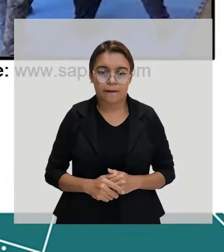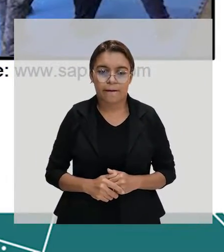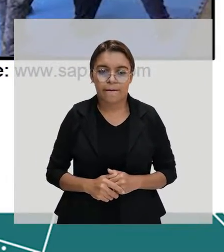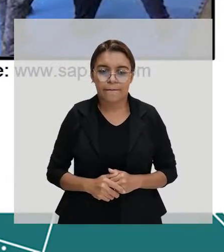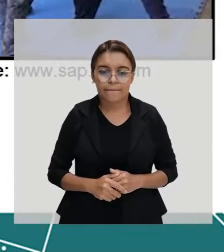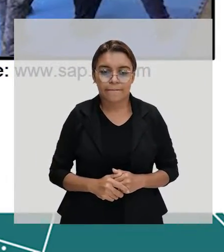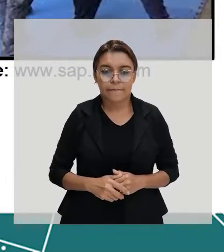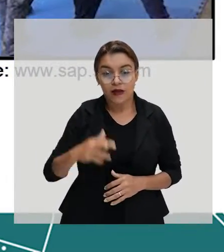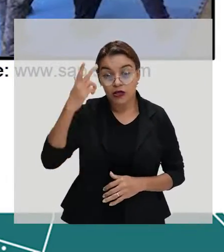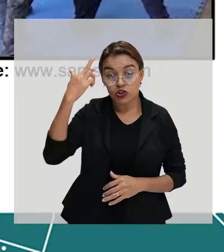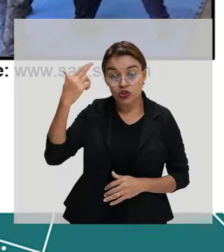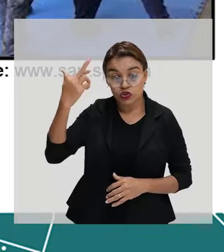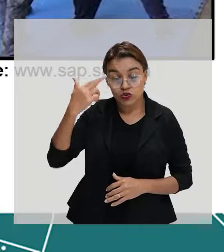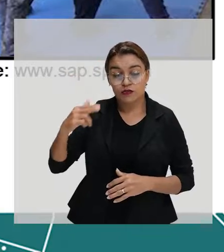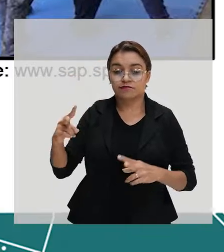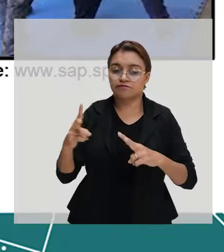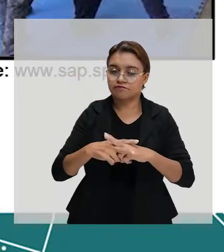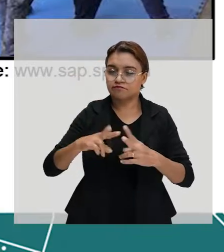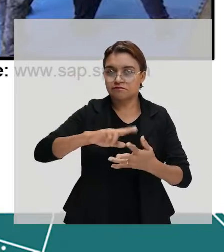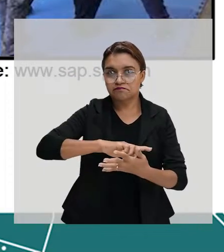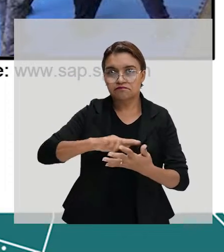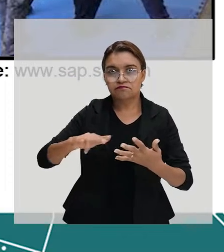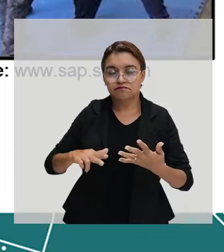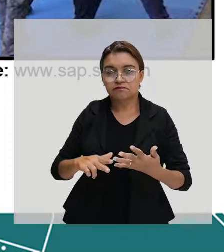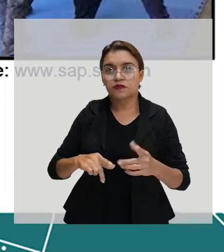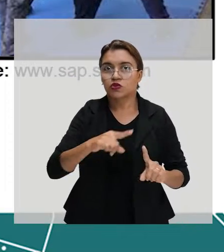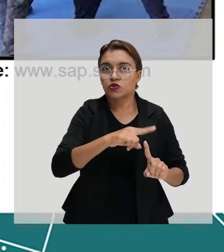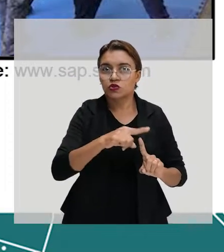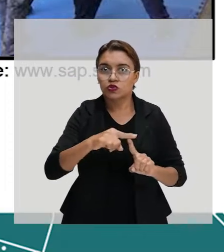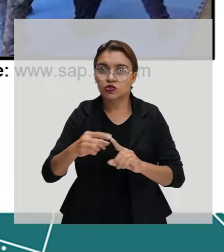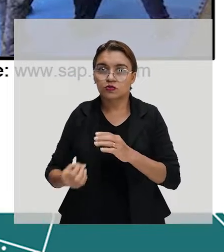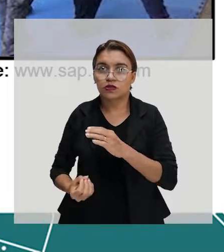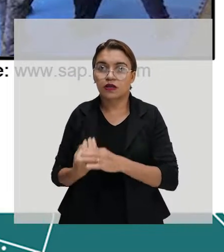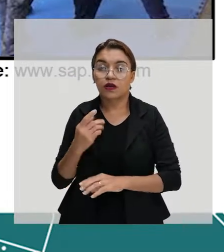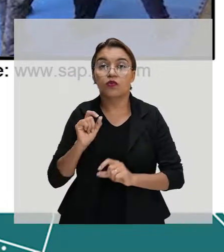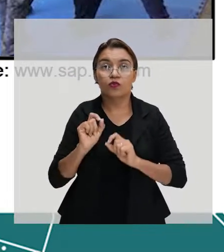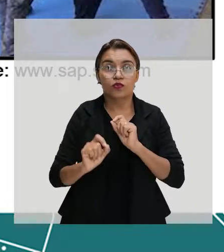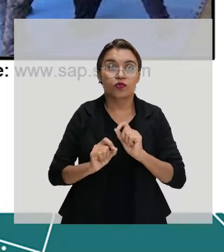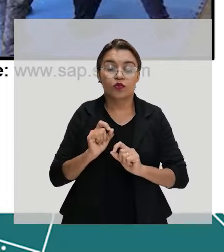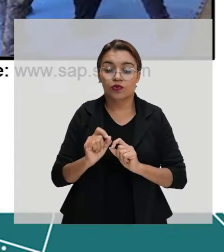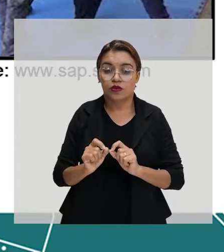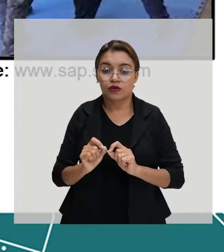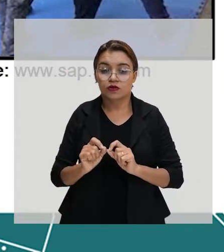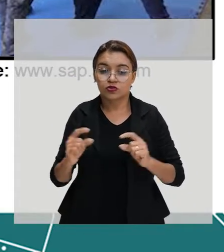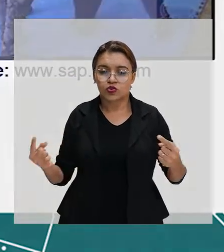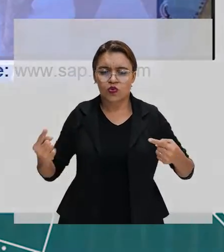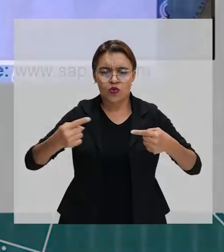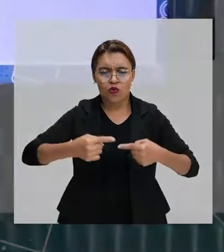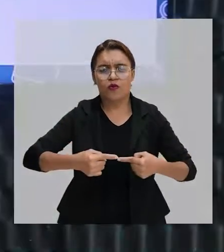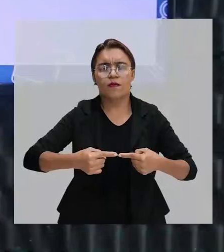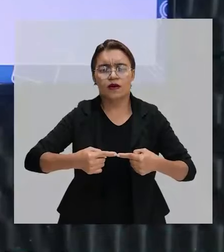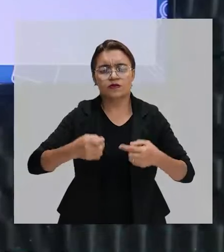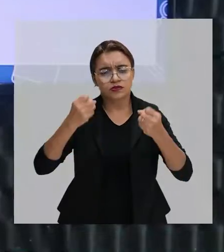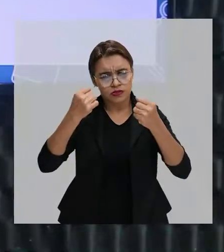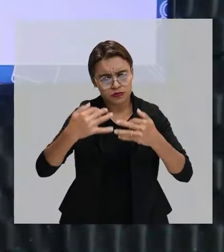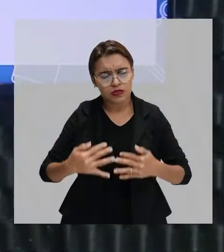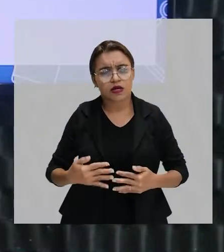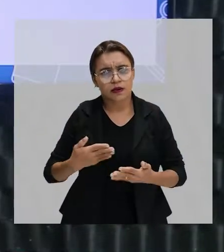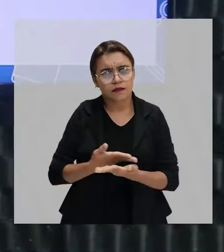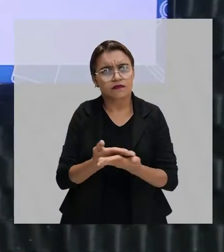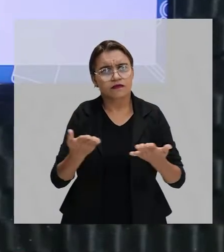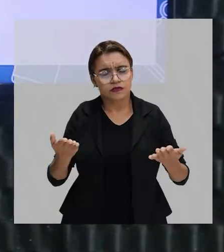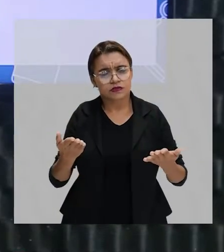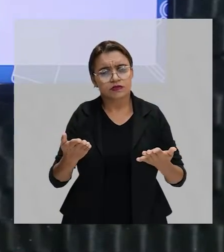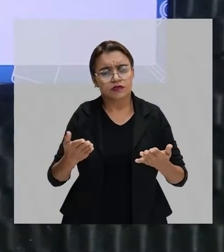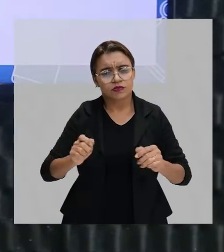E aí o da história das artes marciais essa modalidade surgiu como uma modalidade de combate o que eu falei para vocês mostrar